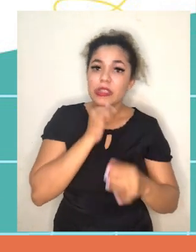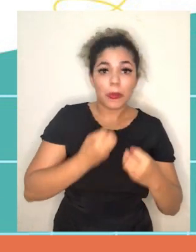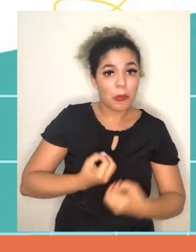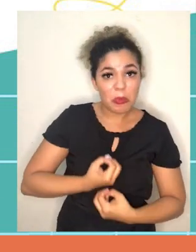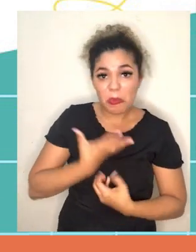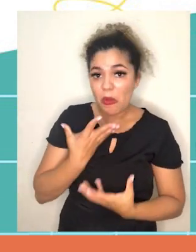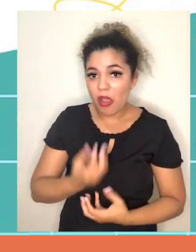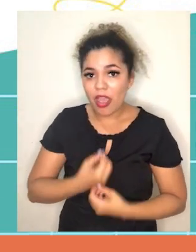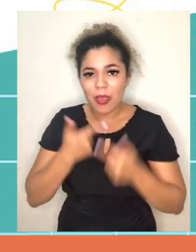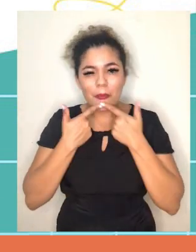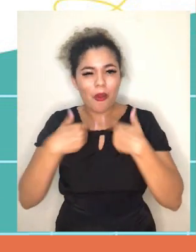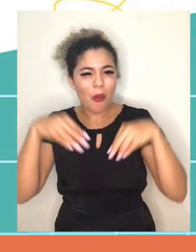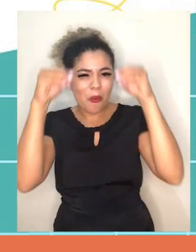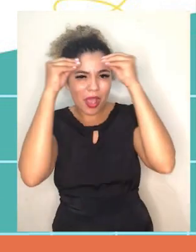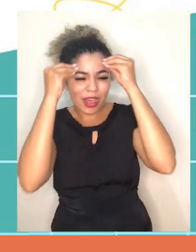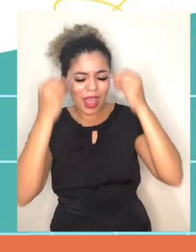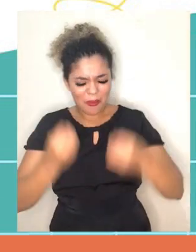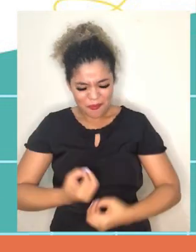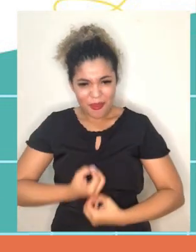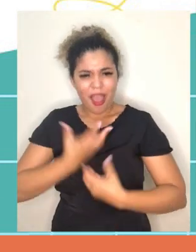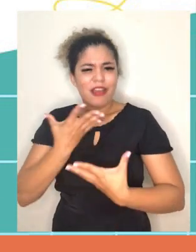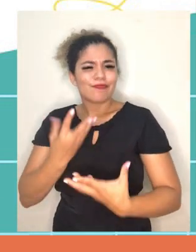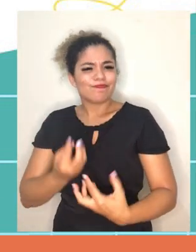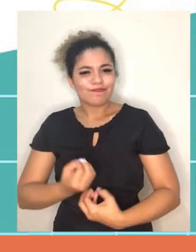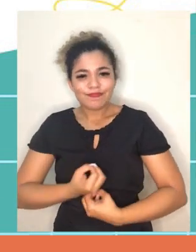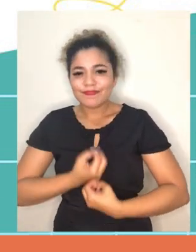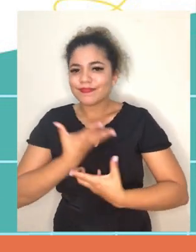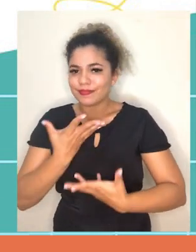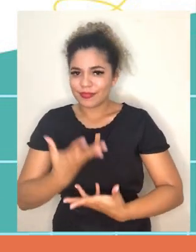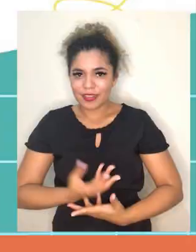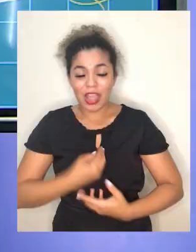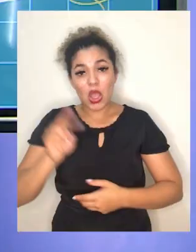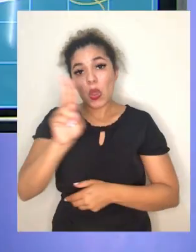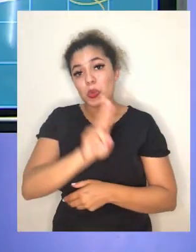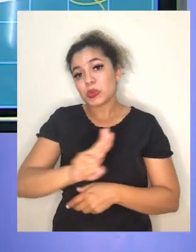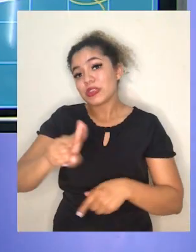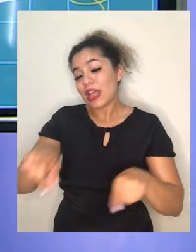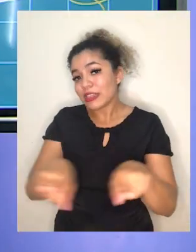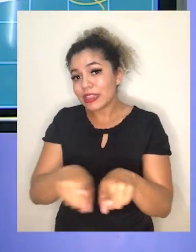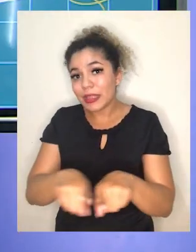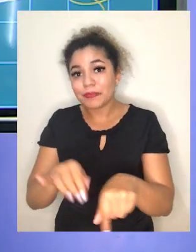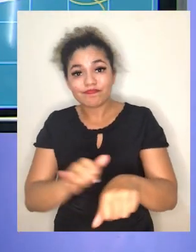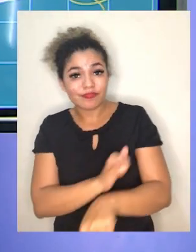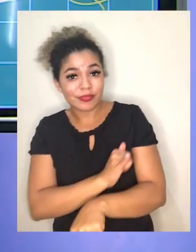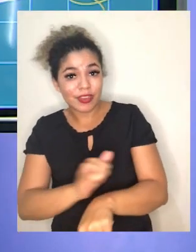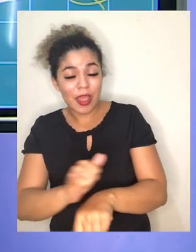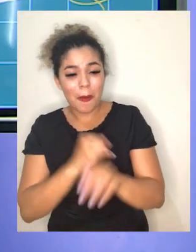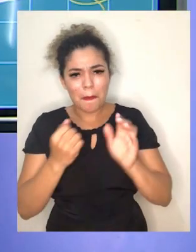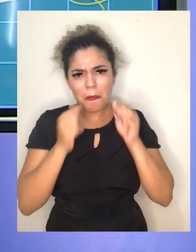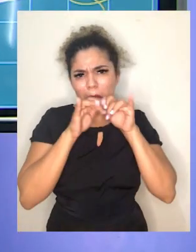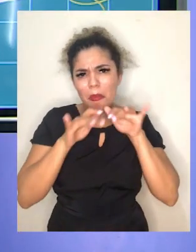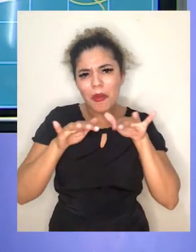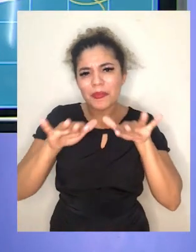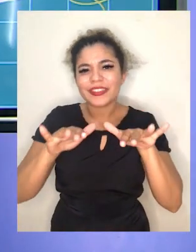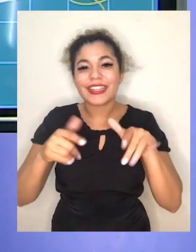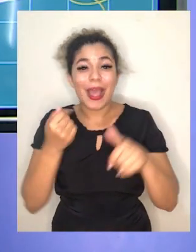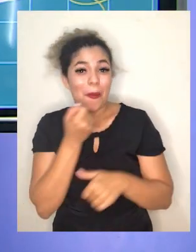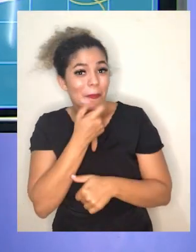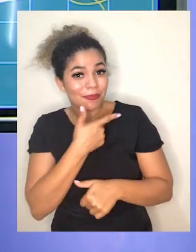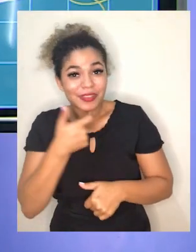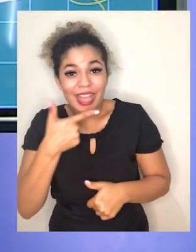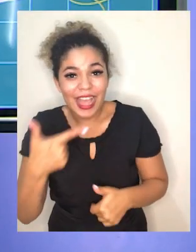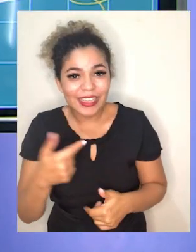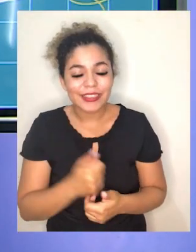um poema, com a linguagem mais expressiva, mais poética. Ela é utilizada também para transmitir